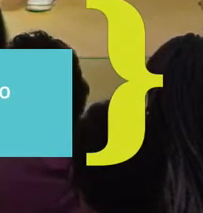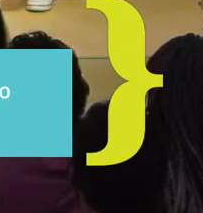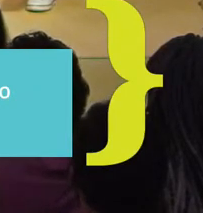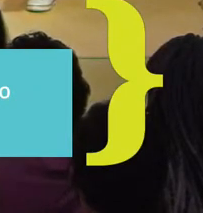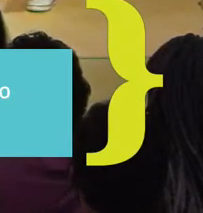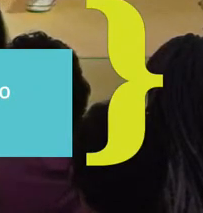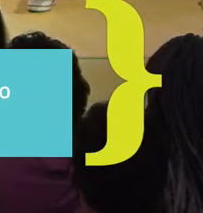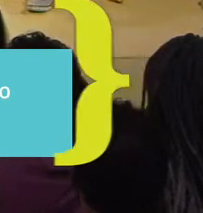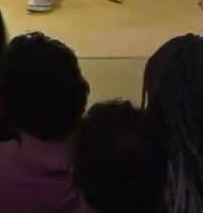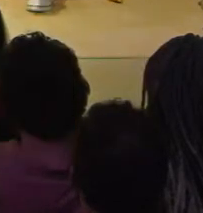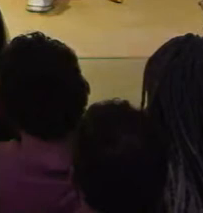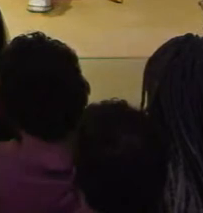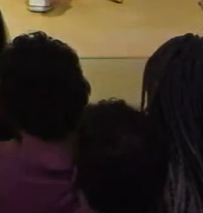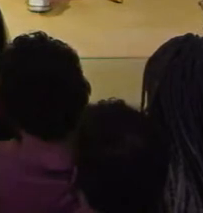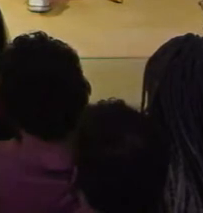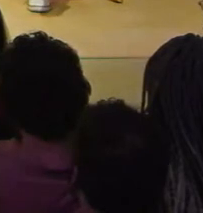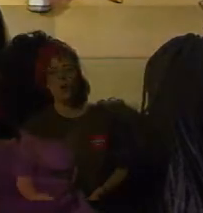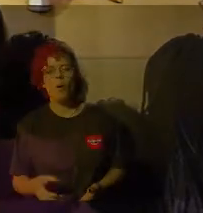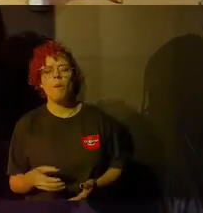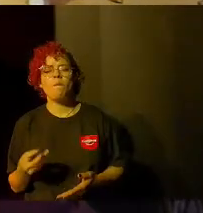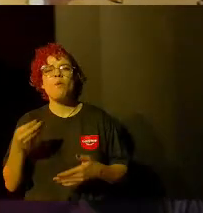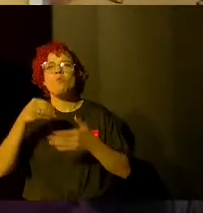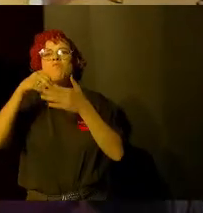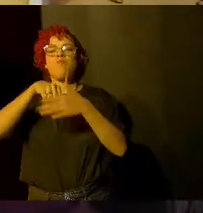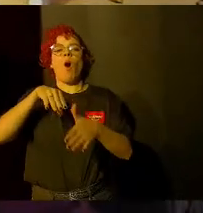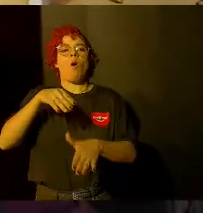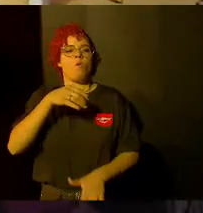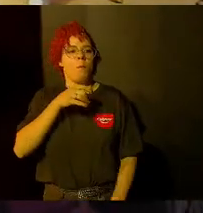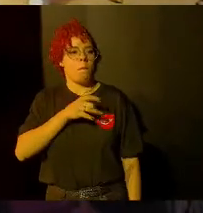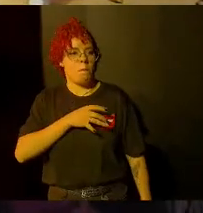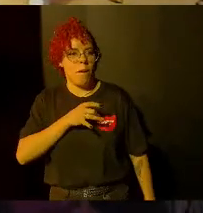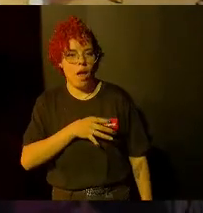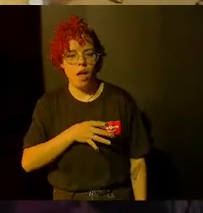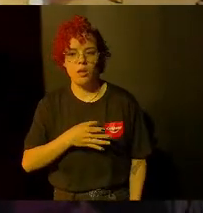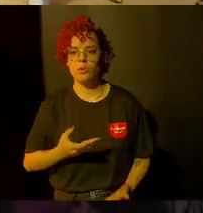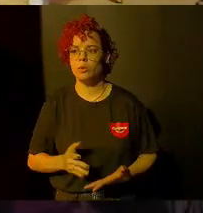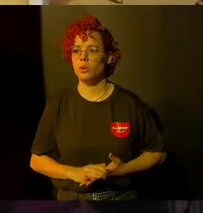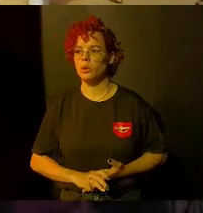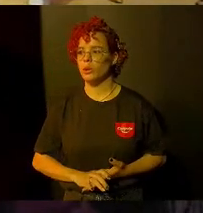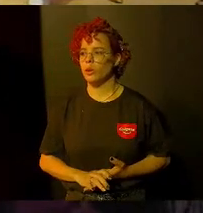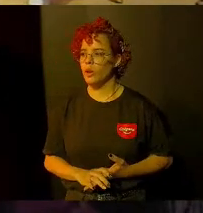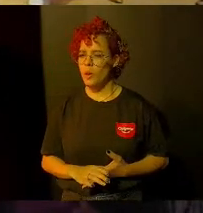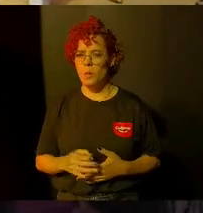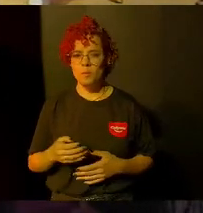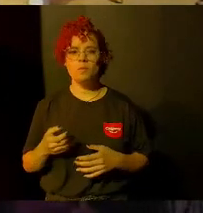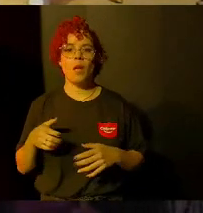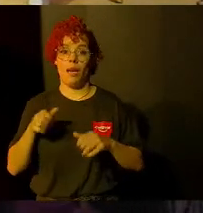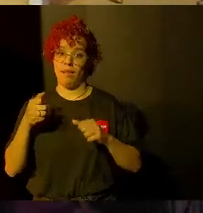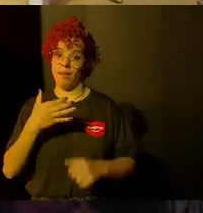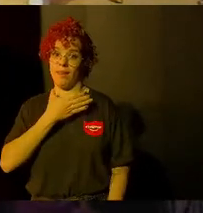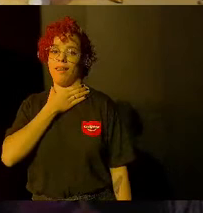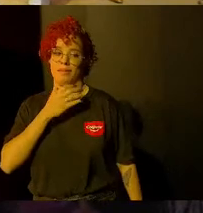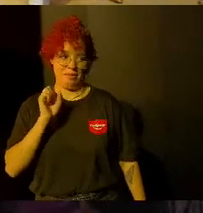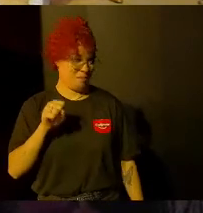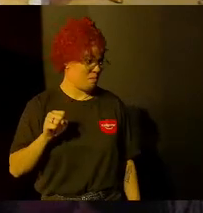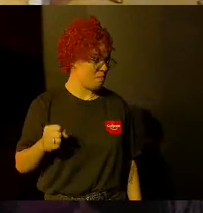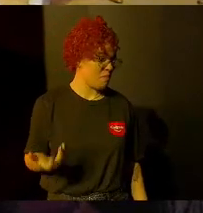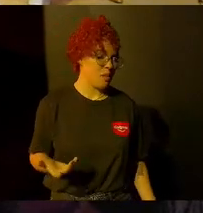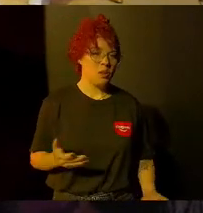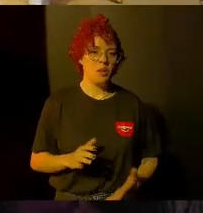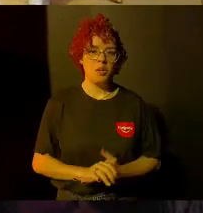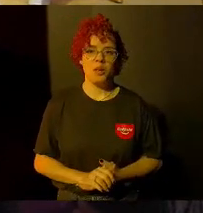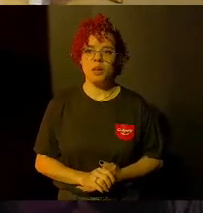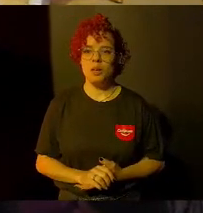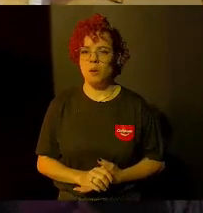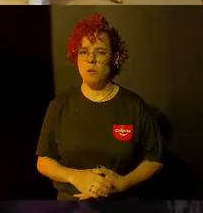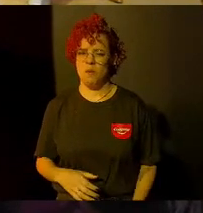como colocando né num Gueto era muito grave sim um cara continua